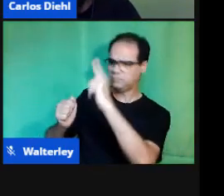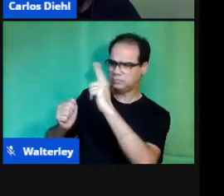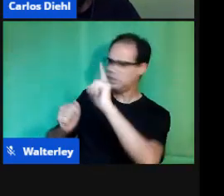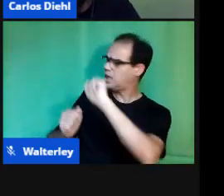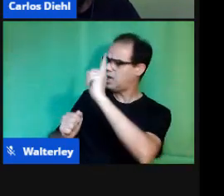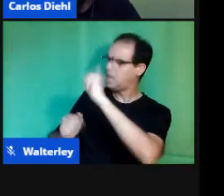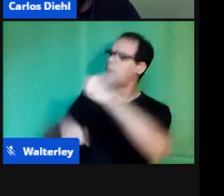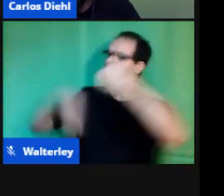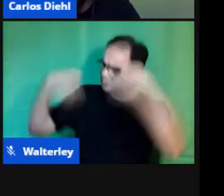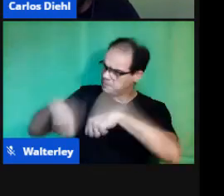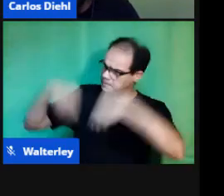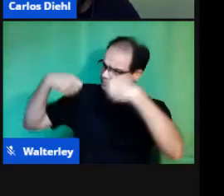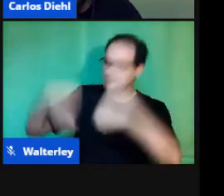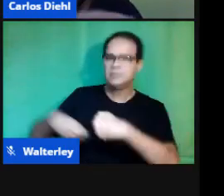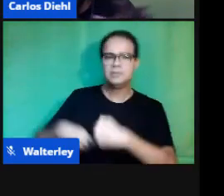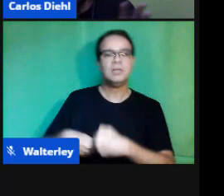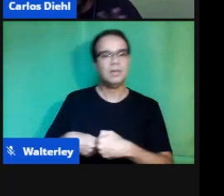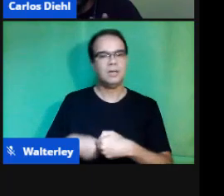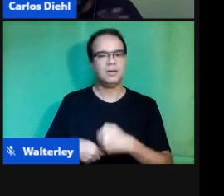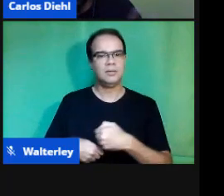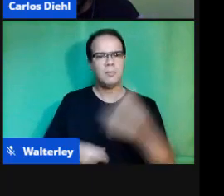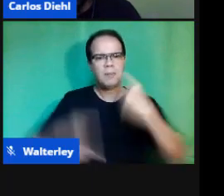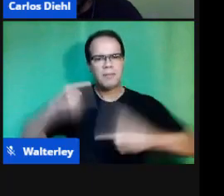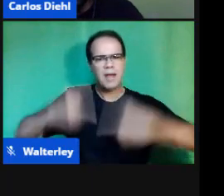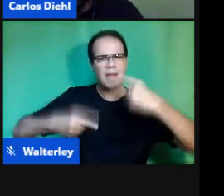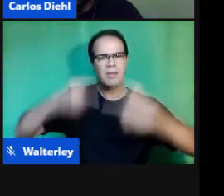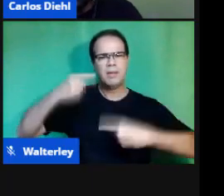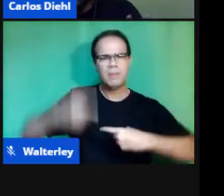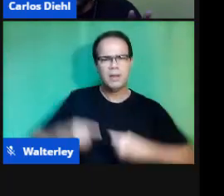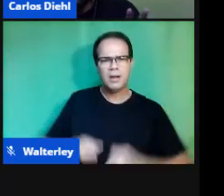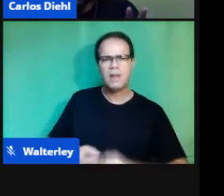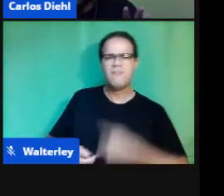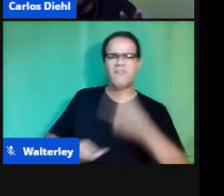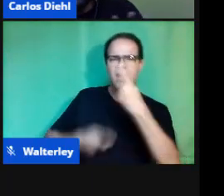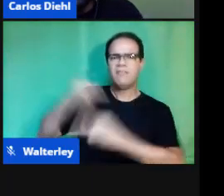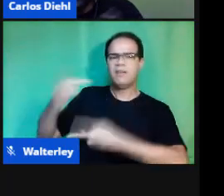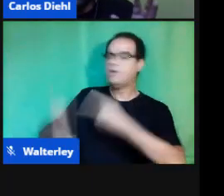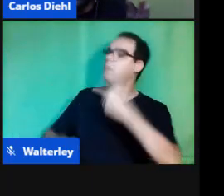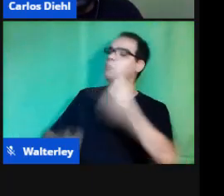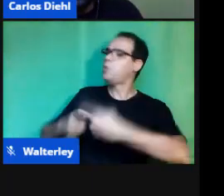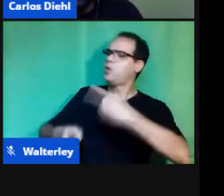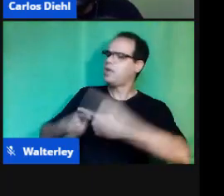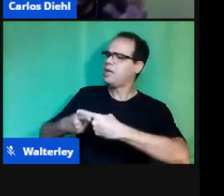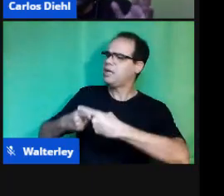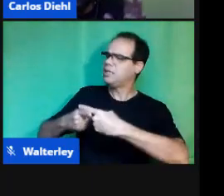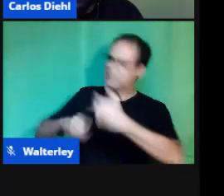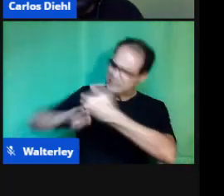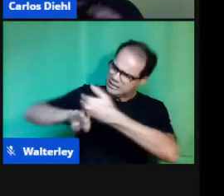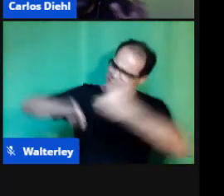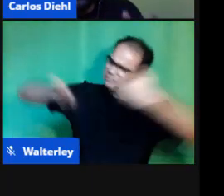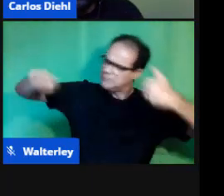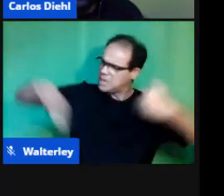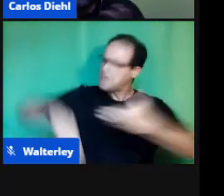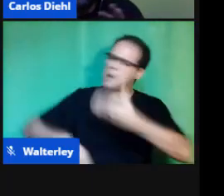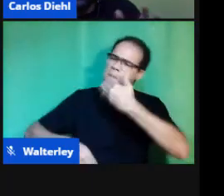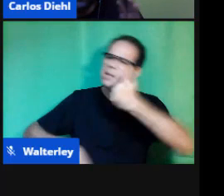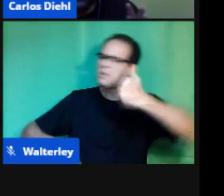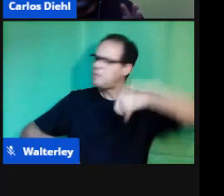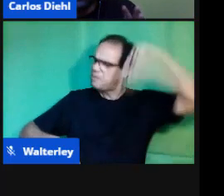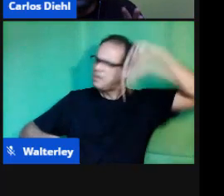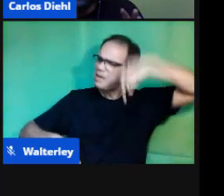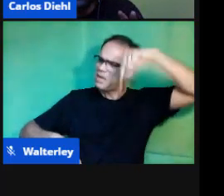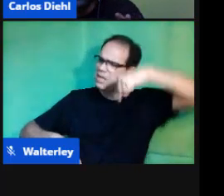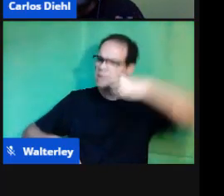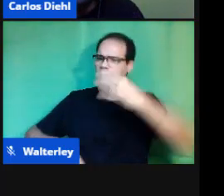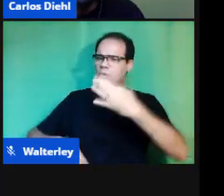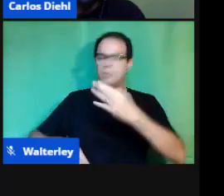interessava mais aos poderosos do que realmente traria benefícios para a população. A população não estava nem